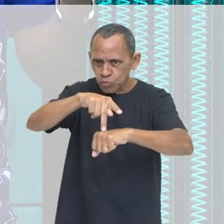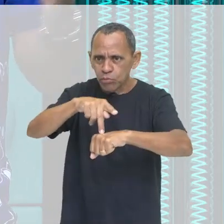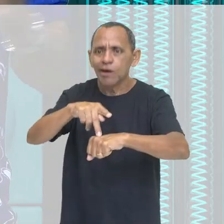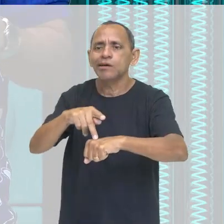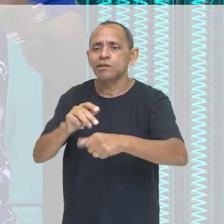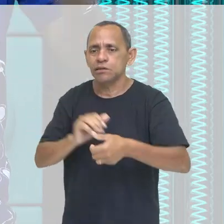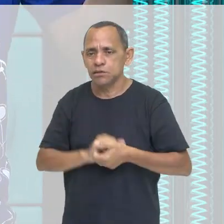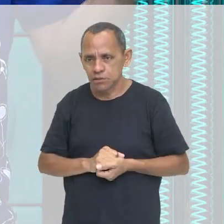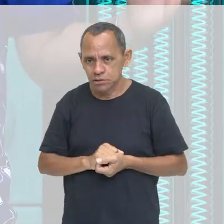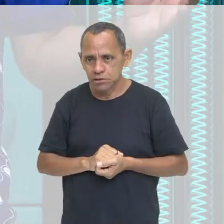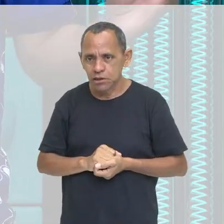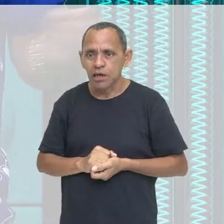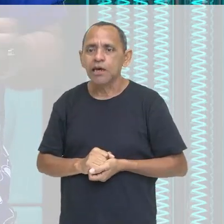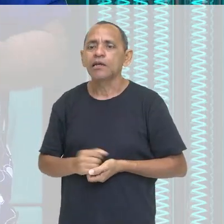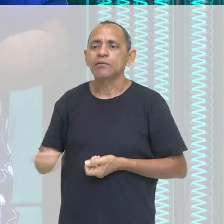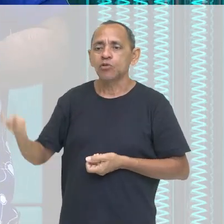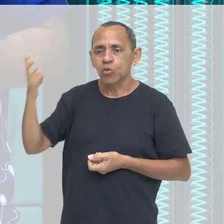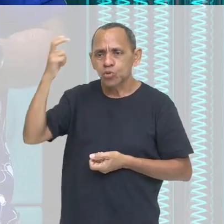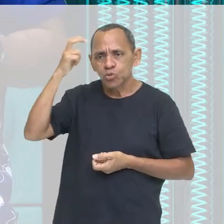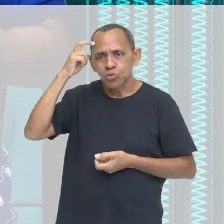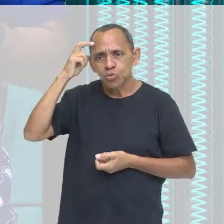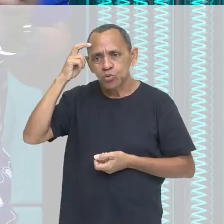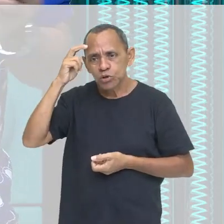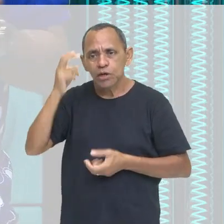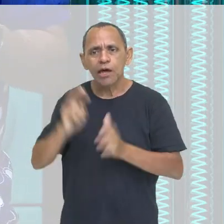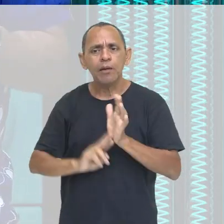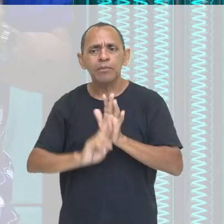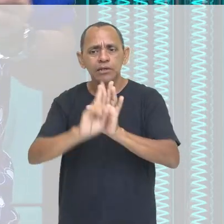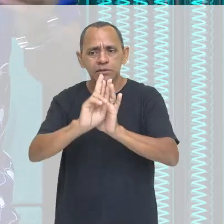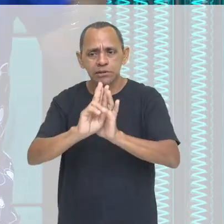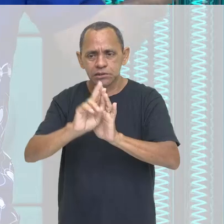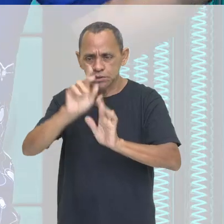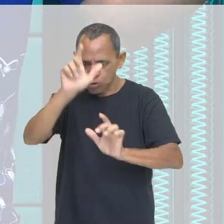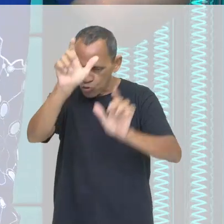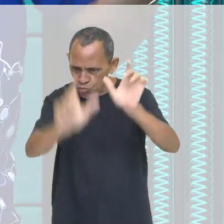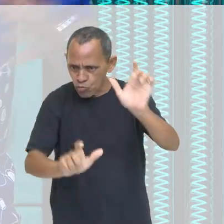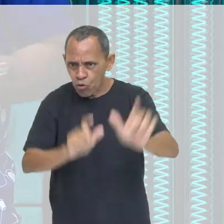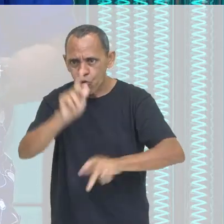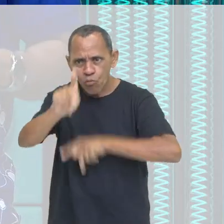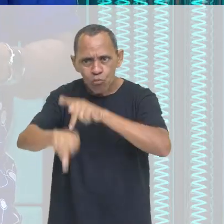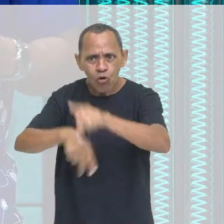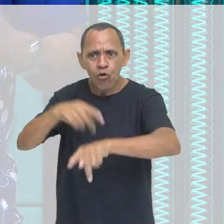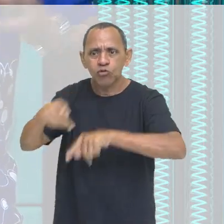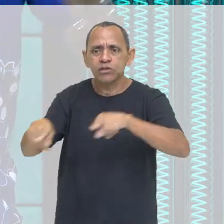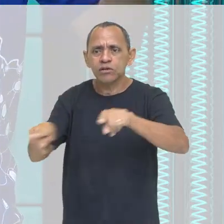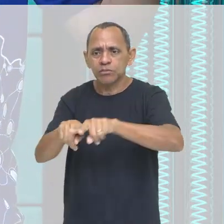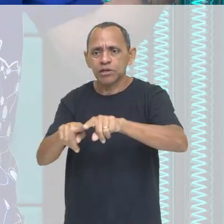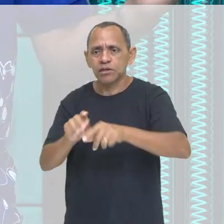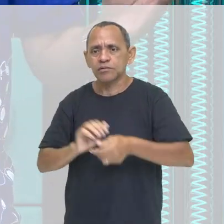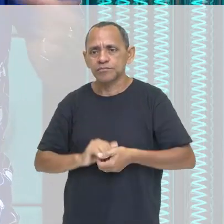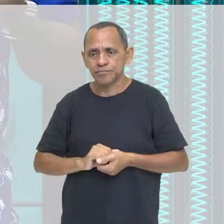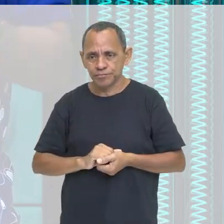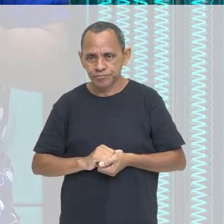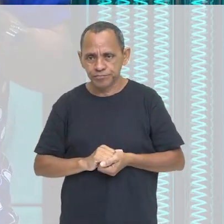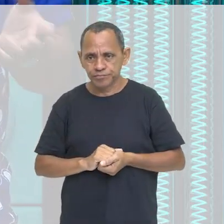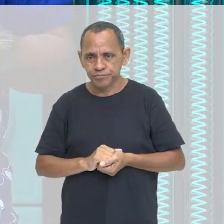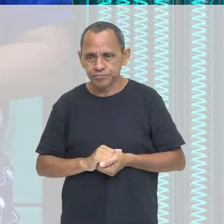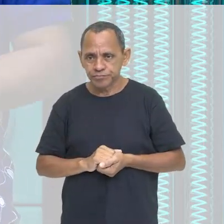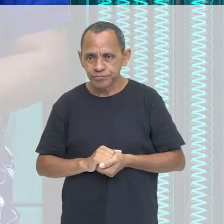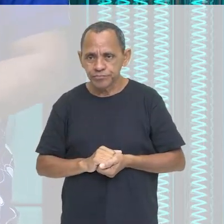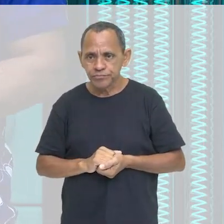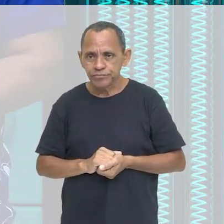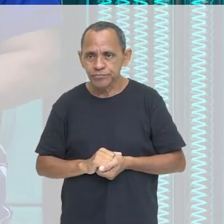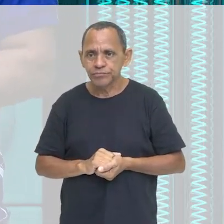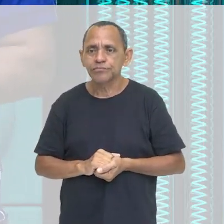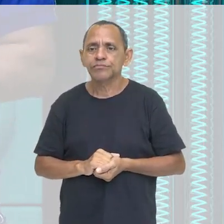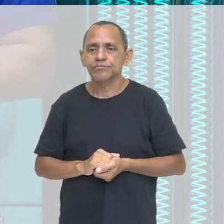sempre nesse sentido de expansão, que parte do indivíduo, que conecta com outros e aí sempre vai ampliando essa ideia de